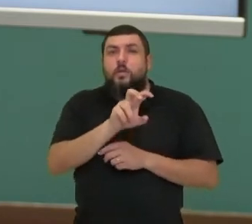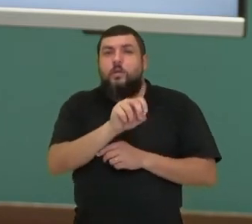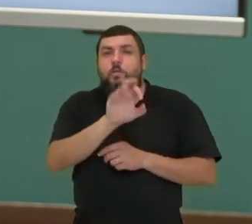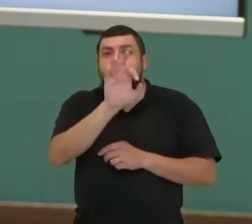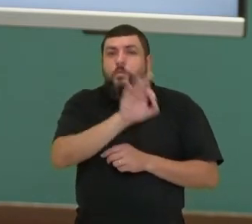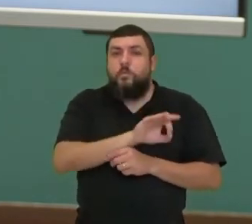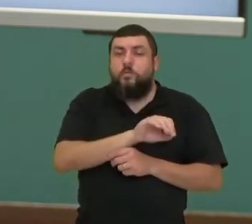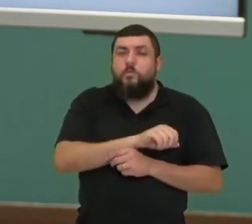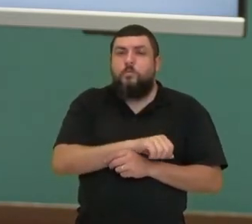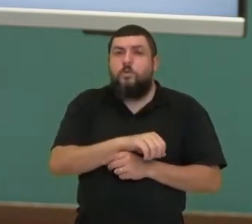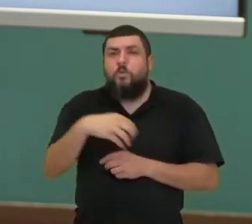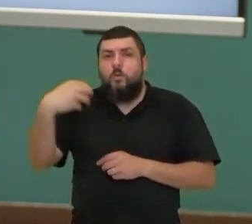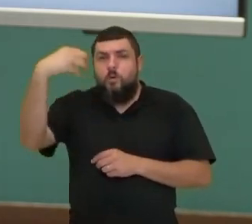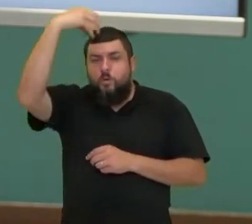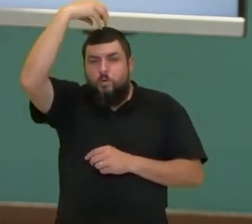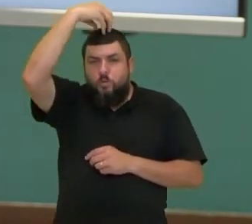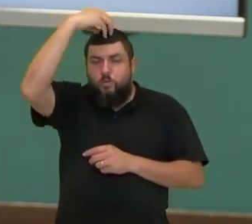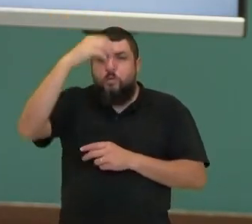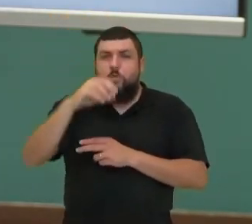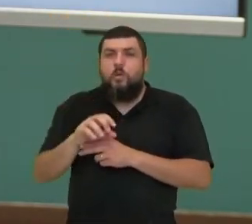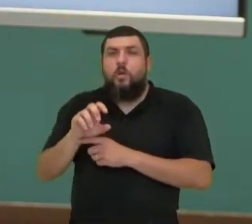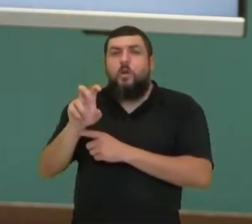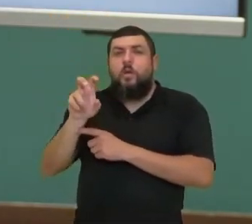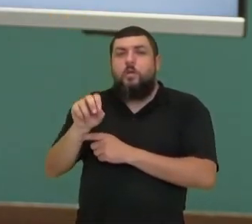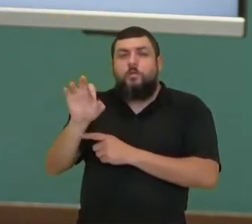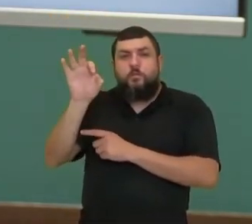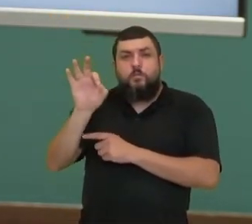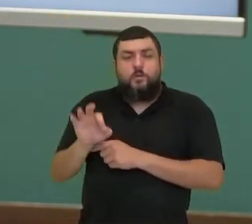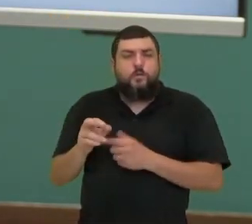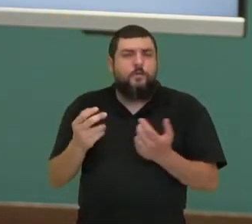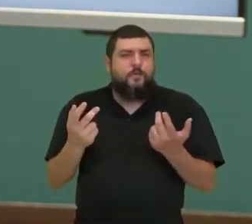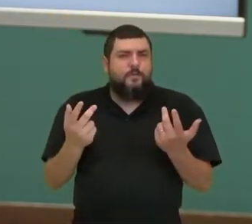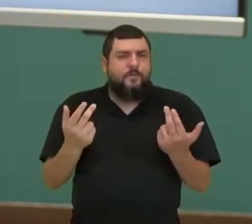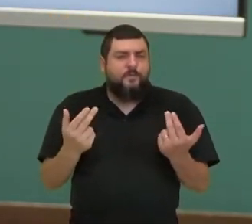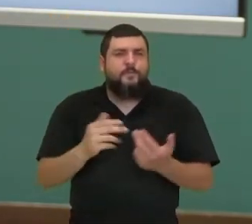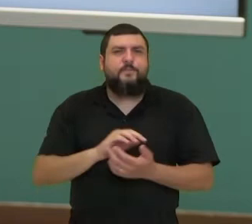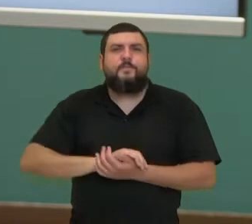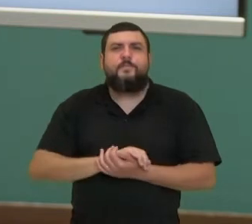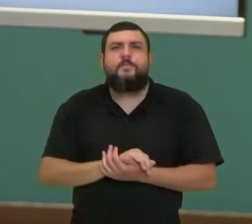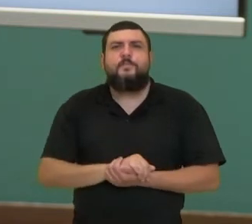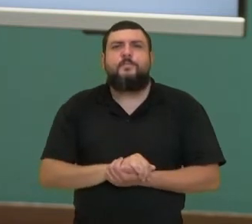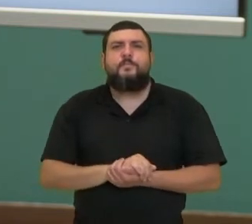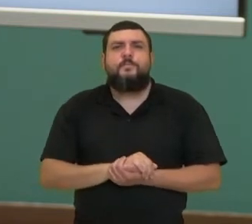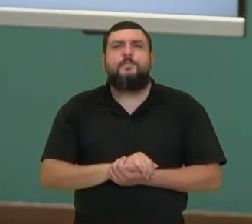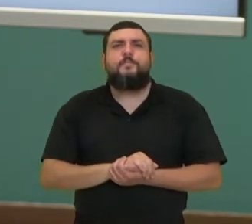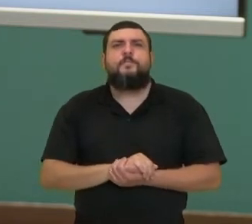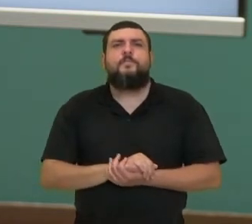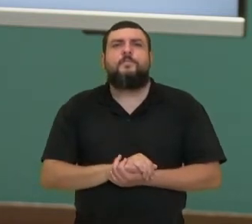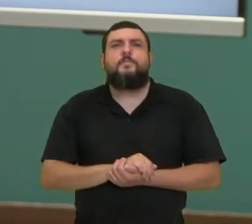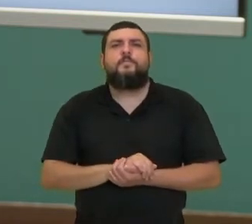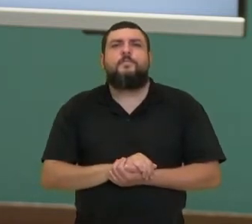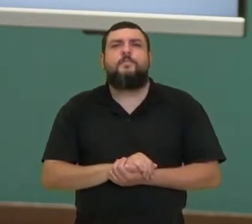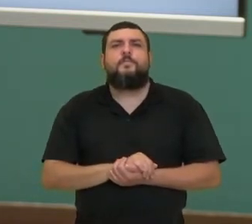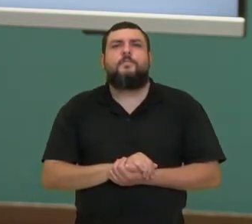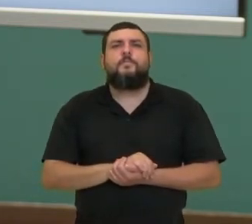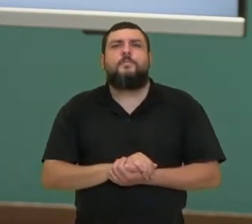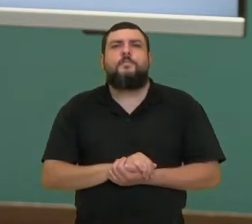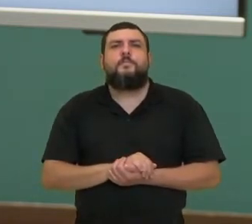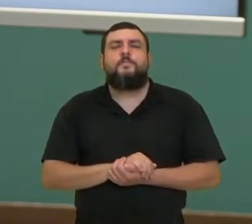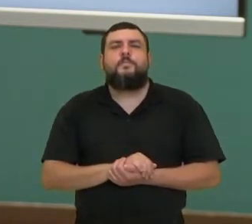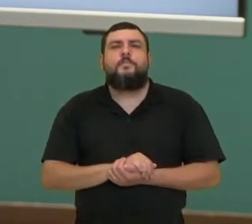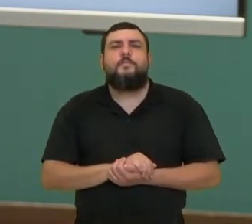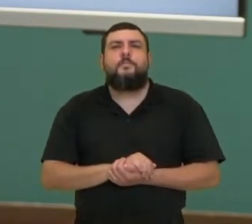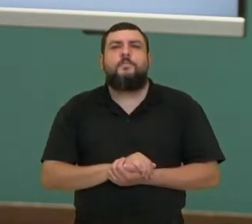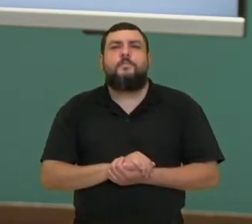a probabilidade de sair uma coroa também será de 50%, ok? Portanto,